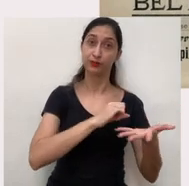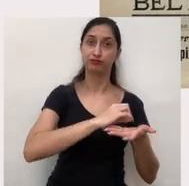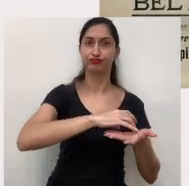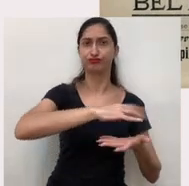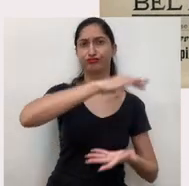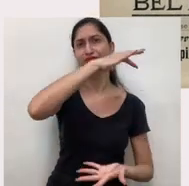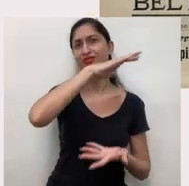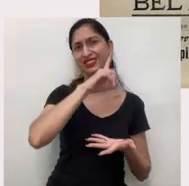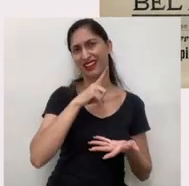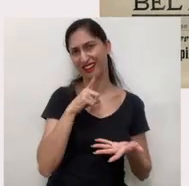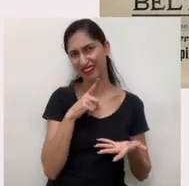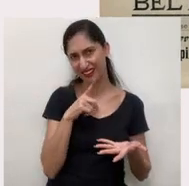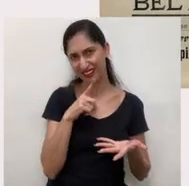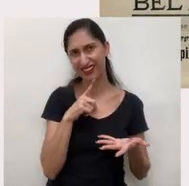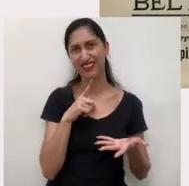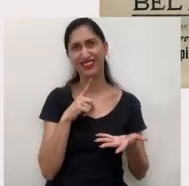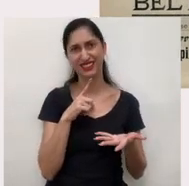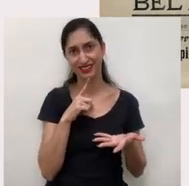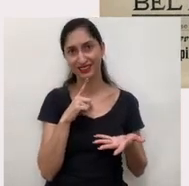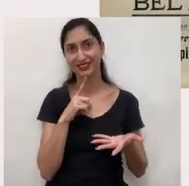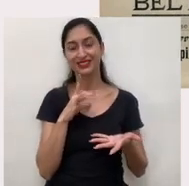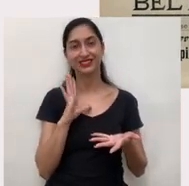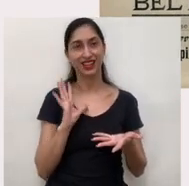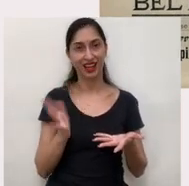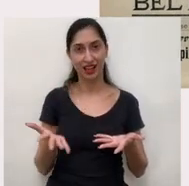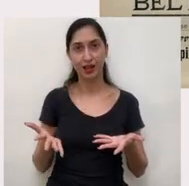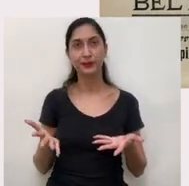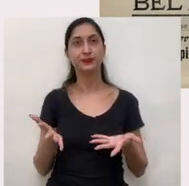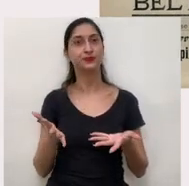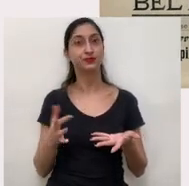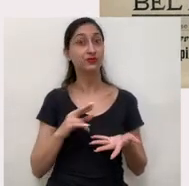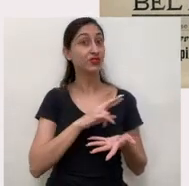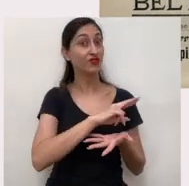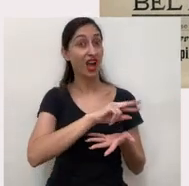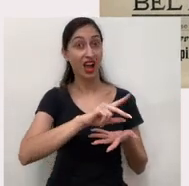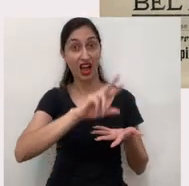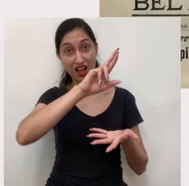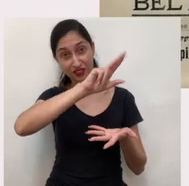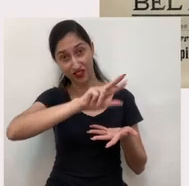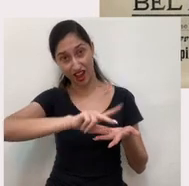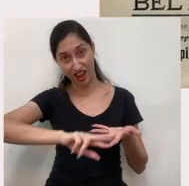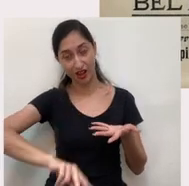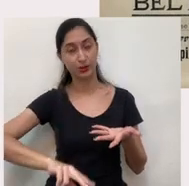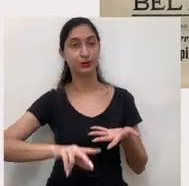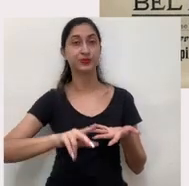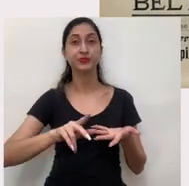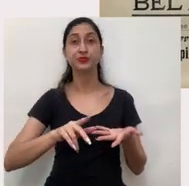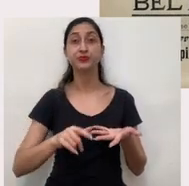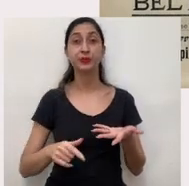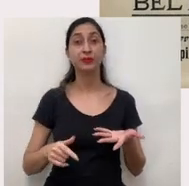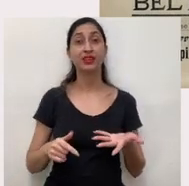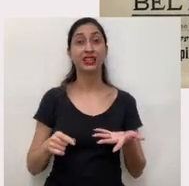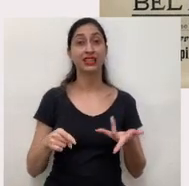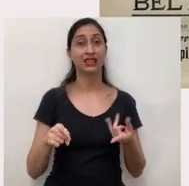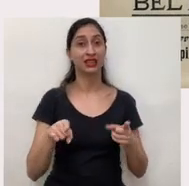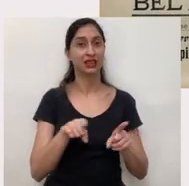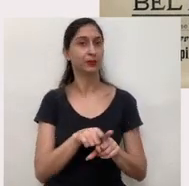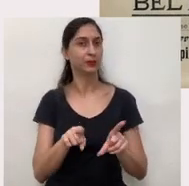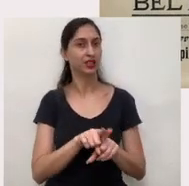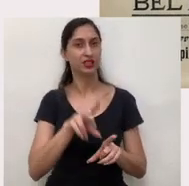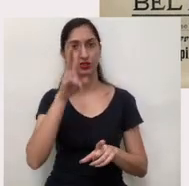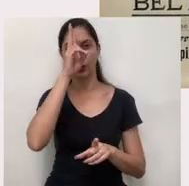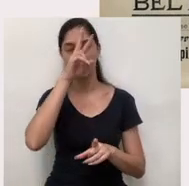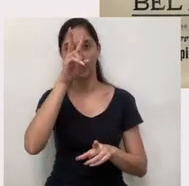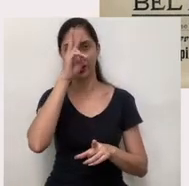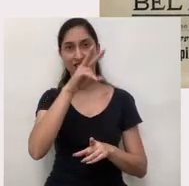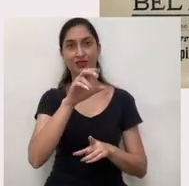seja não faltaram no sentido, documentos foram muitos e ainda uma história da serralheria em Belo